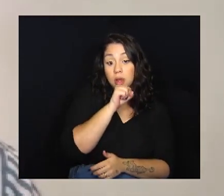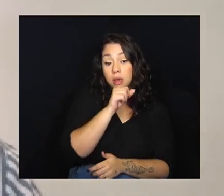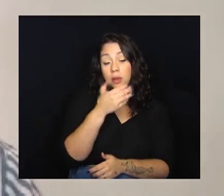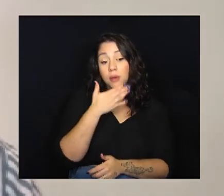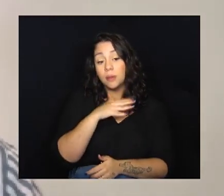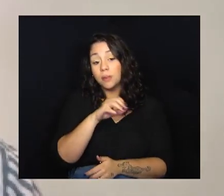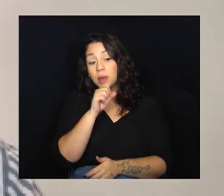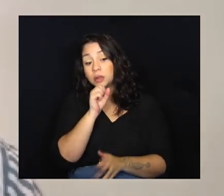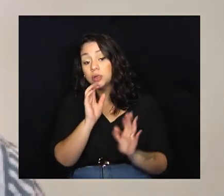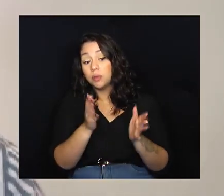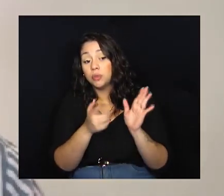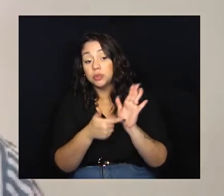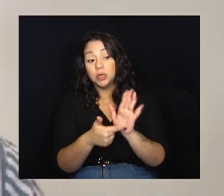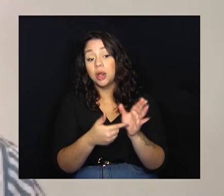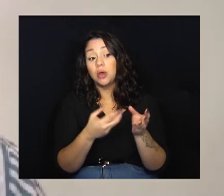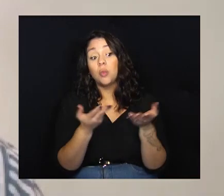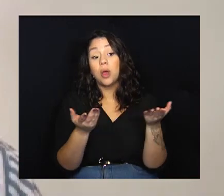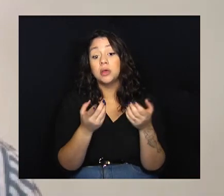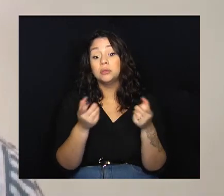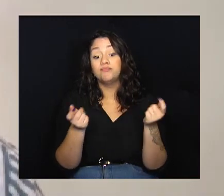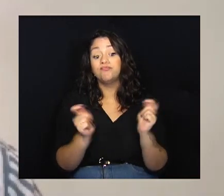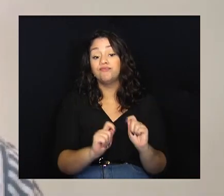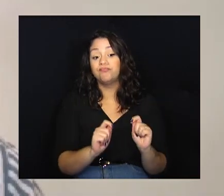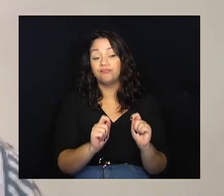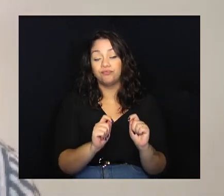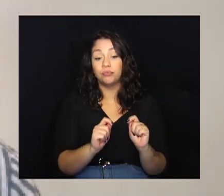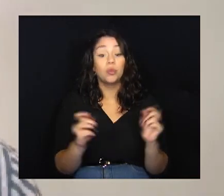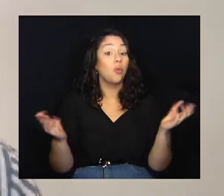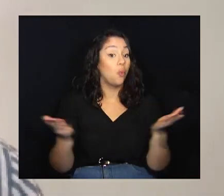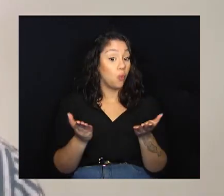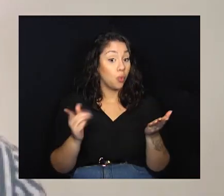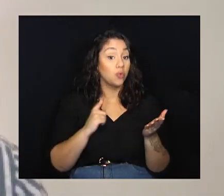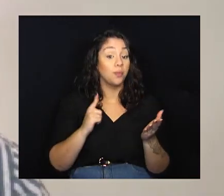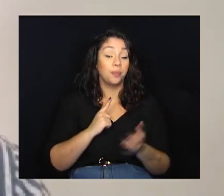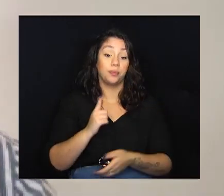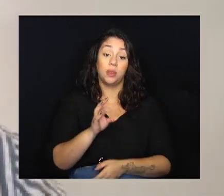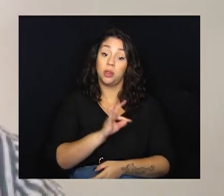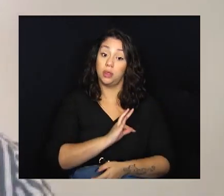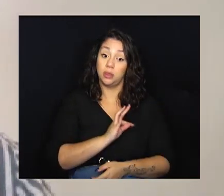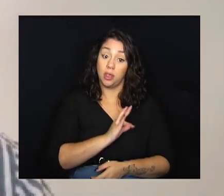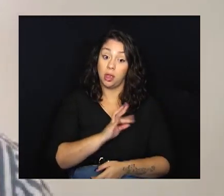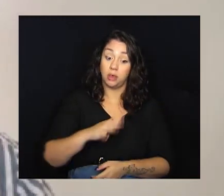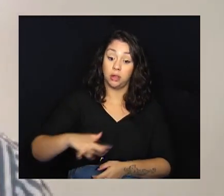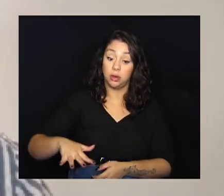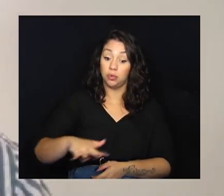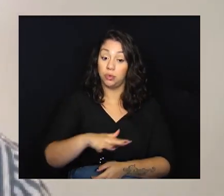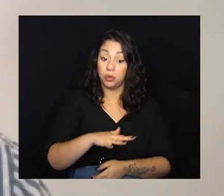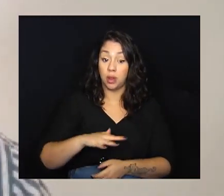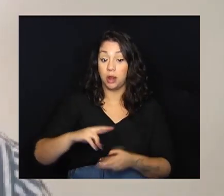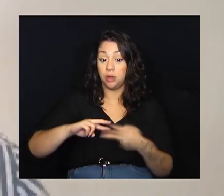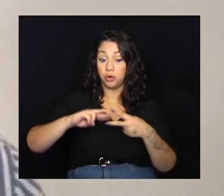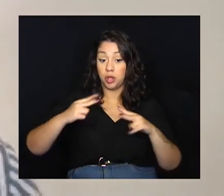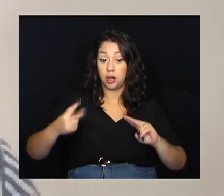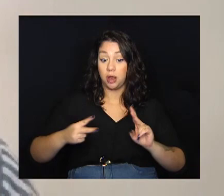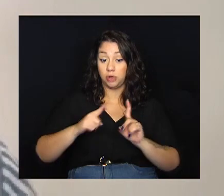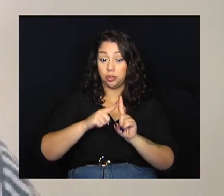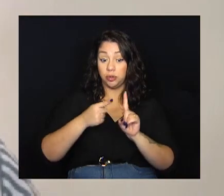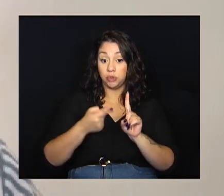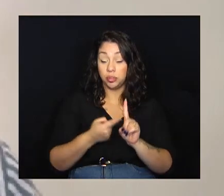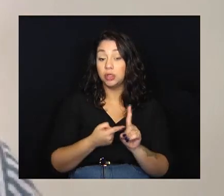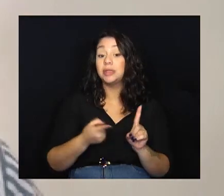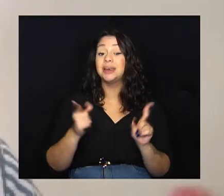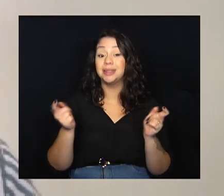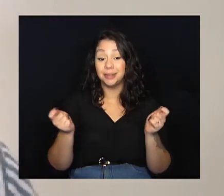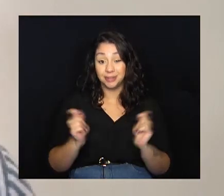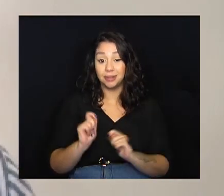diante desse cenário tá hoje nós temos técnicas de Medicina reprodutiva na genética reprodutiva principalmente que nós